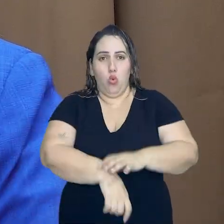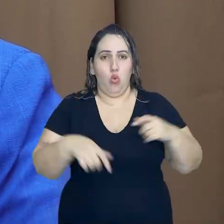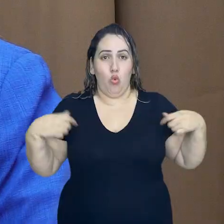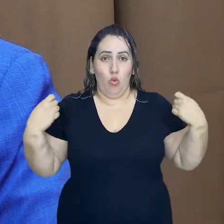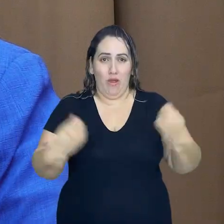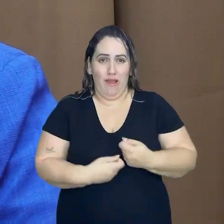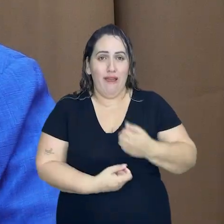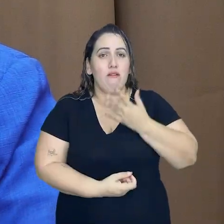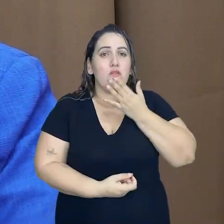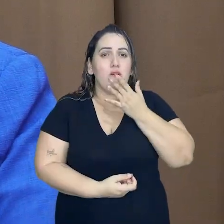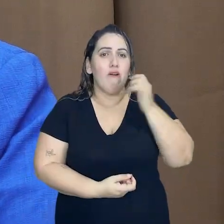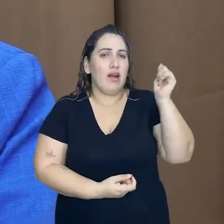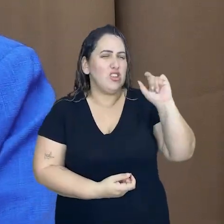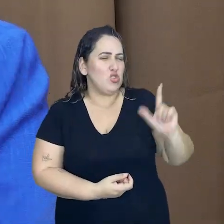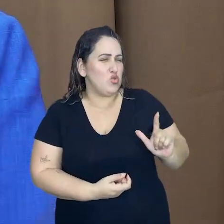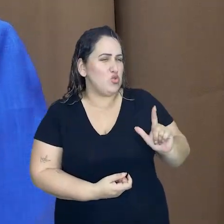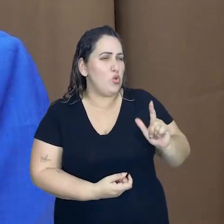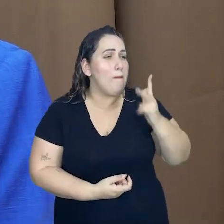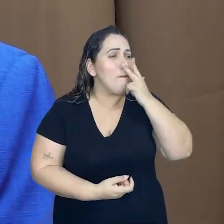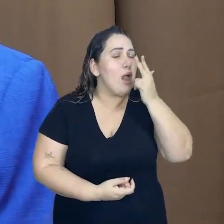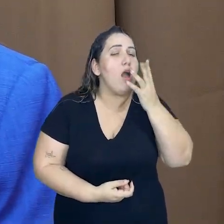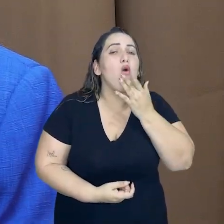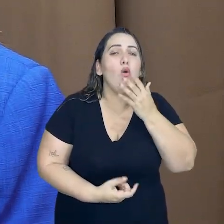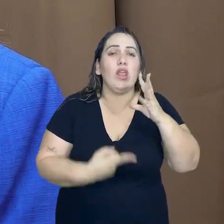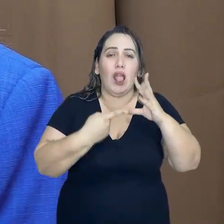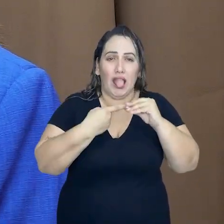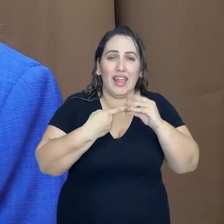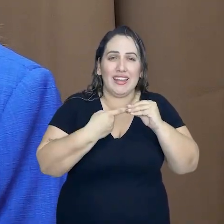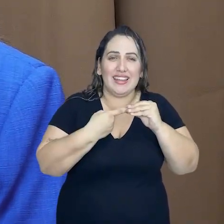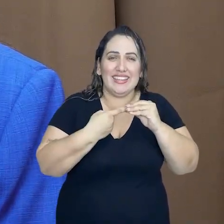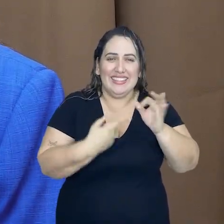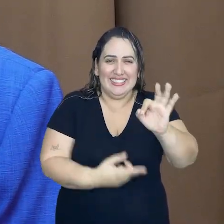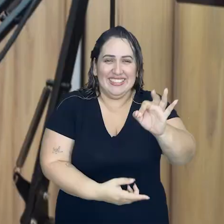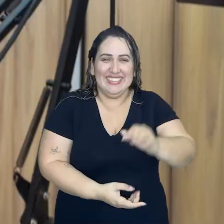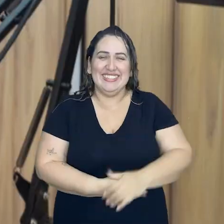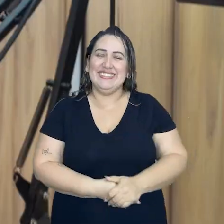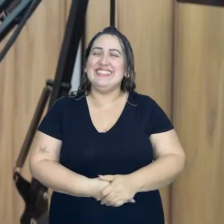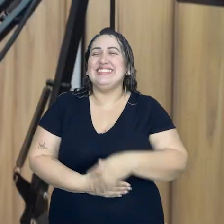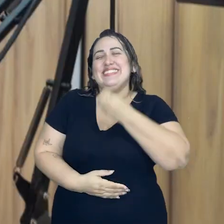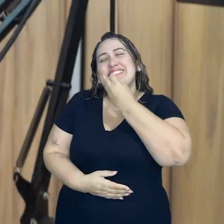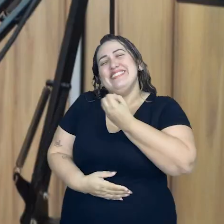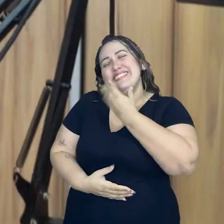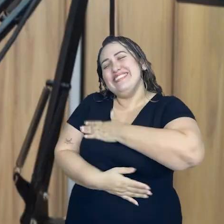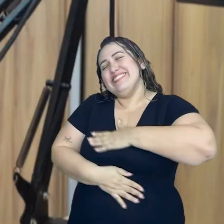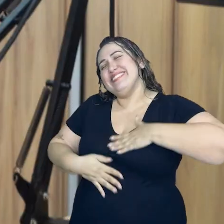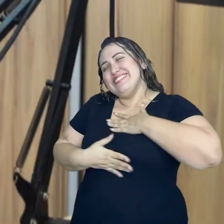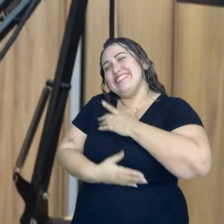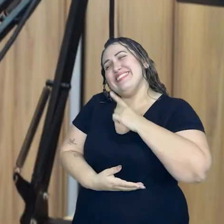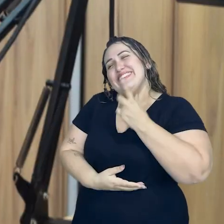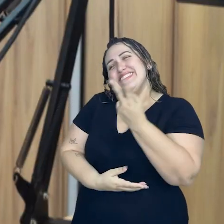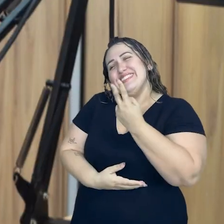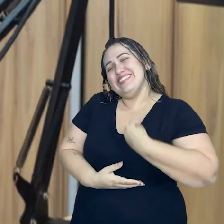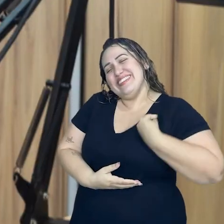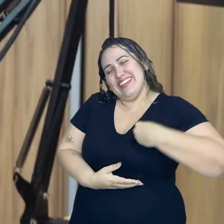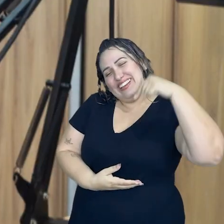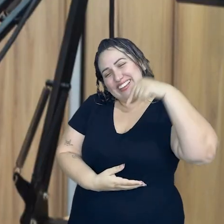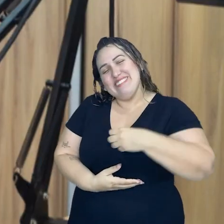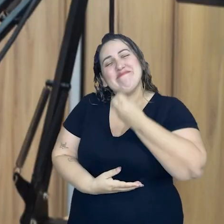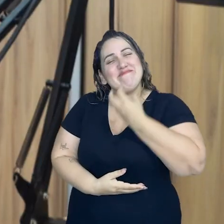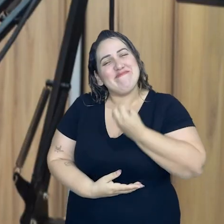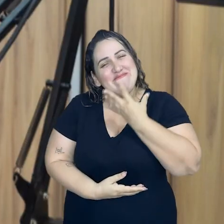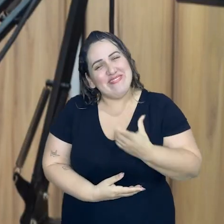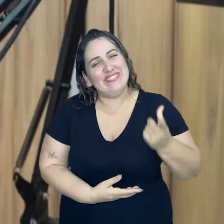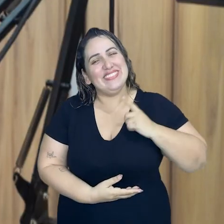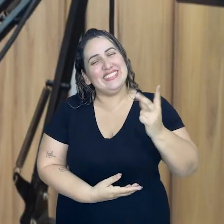blazer azul. Azul bique, né? Que prazer, meninas, tê-las aqui, viu? É